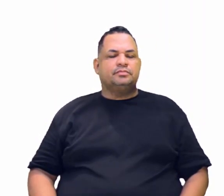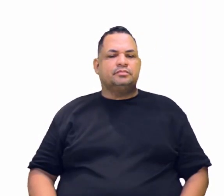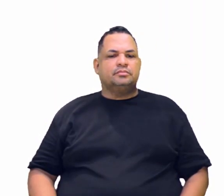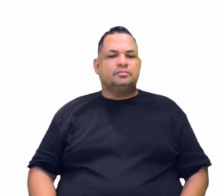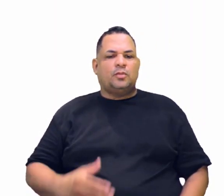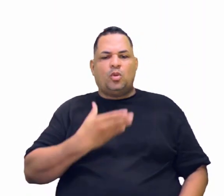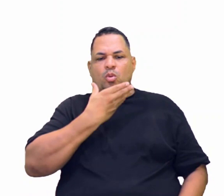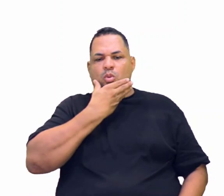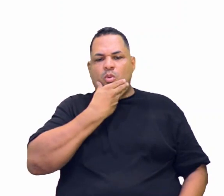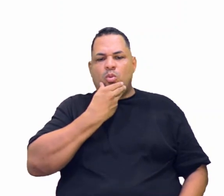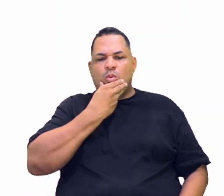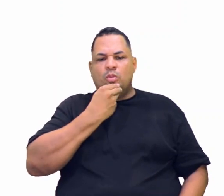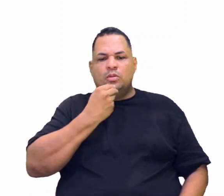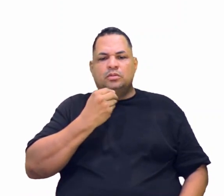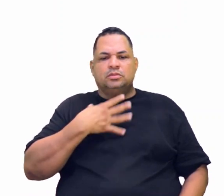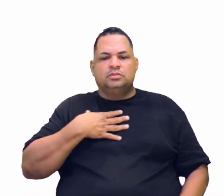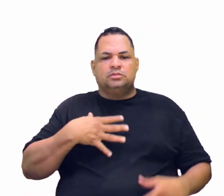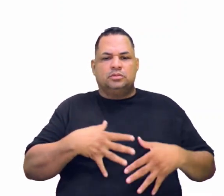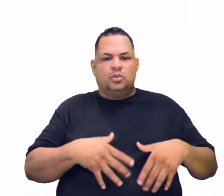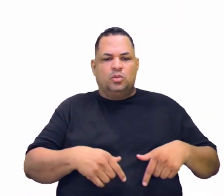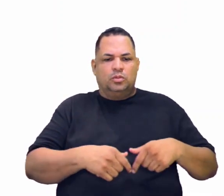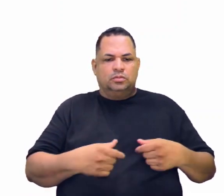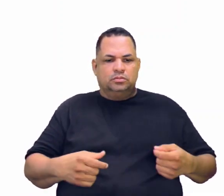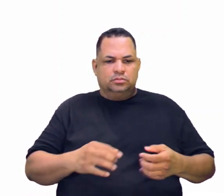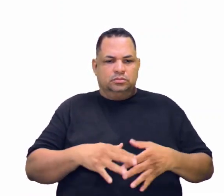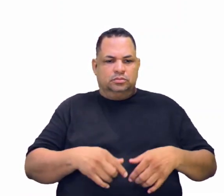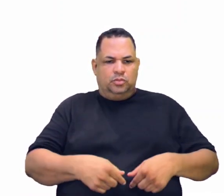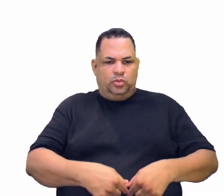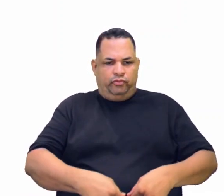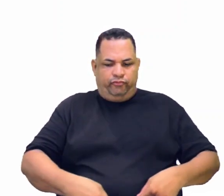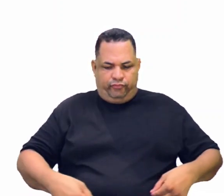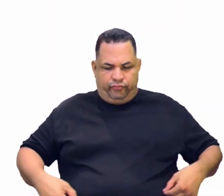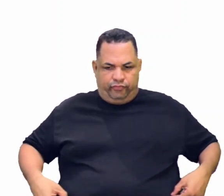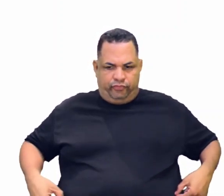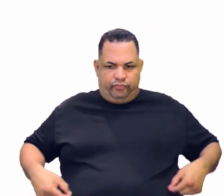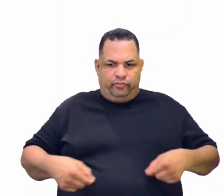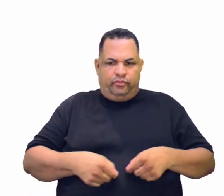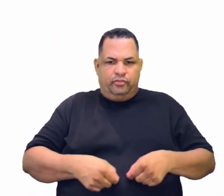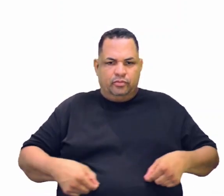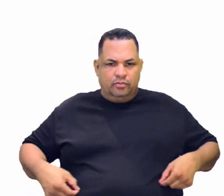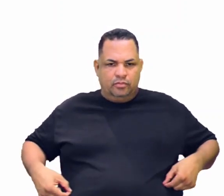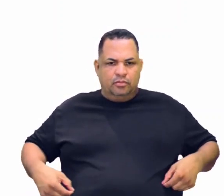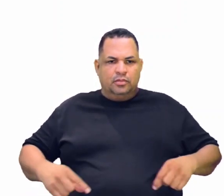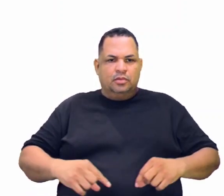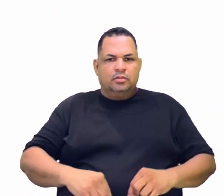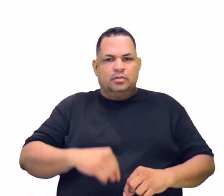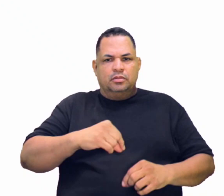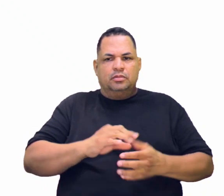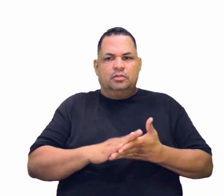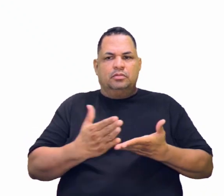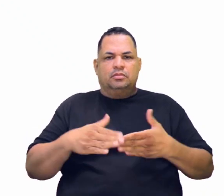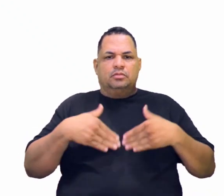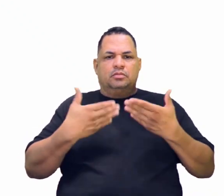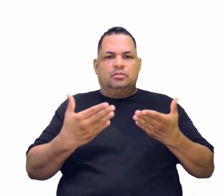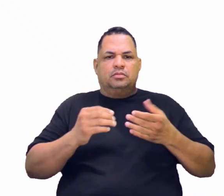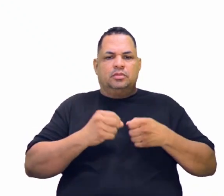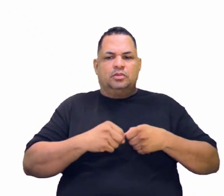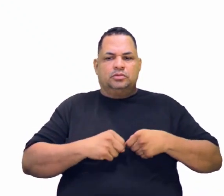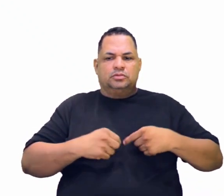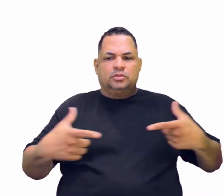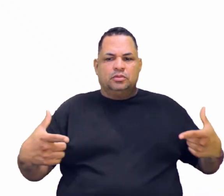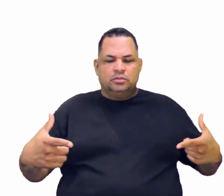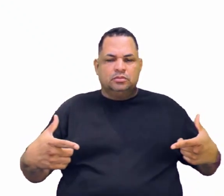Os homens, sua roupa era apenas um fio amarrado na cintura e no prepúcio. Quando